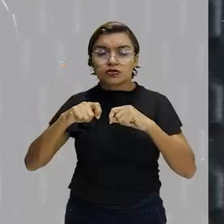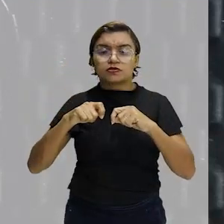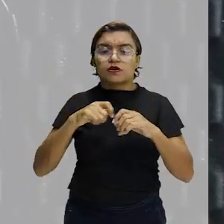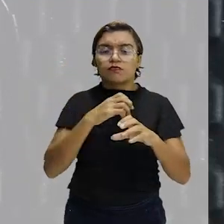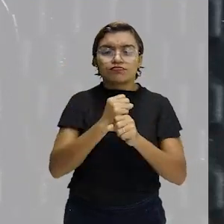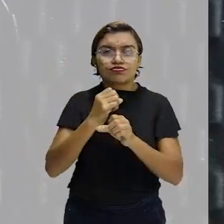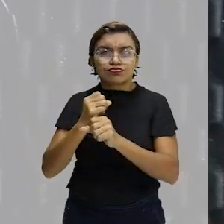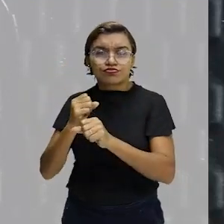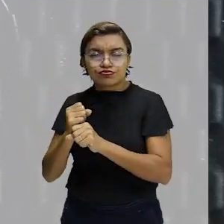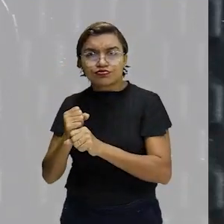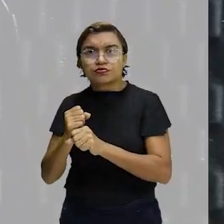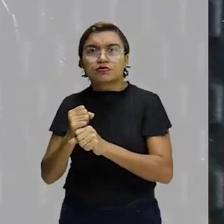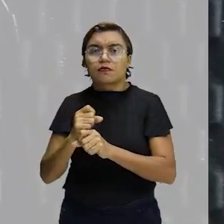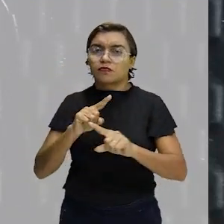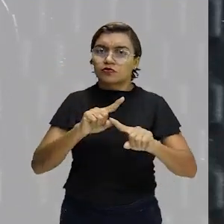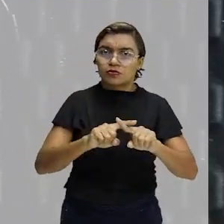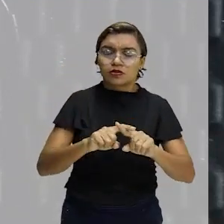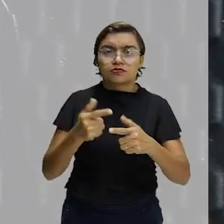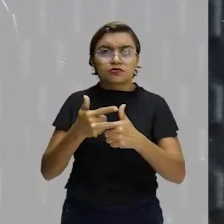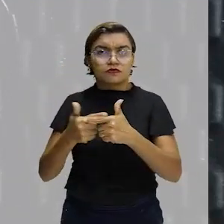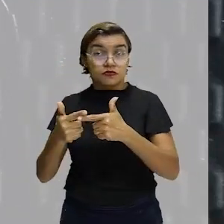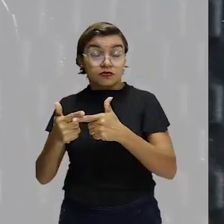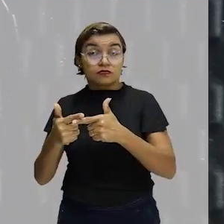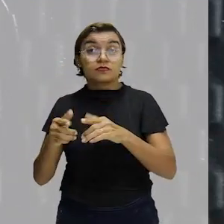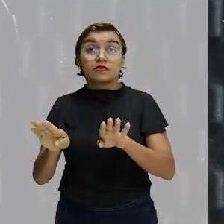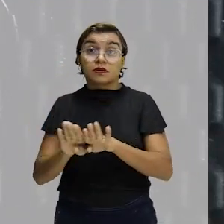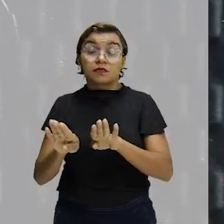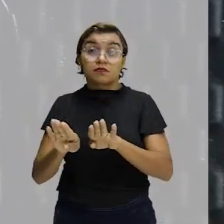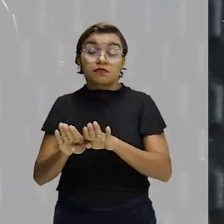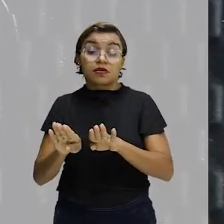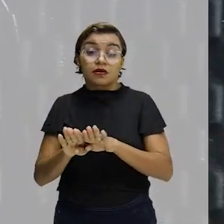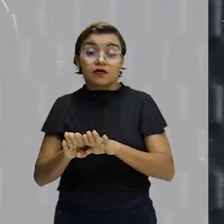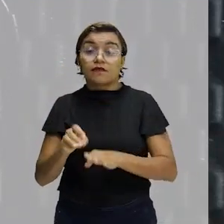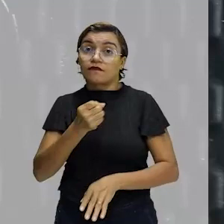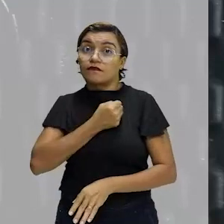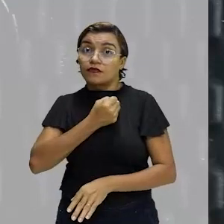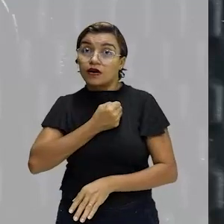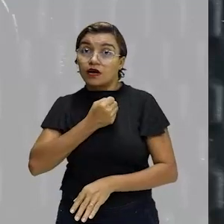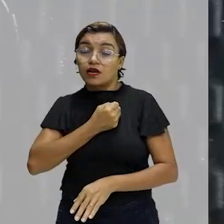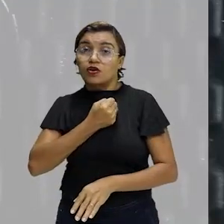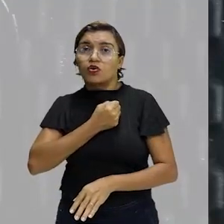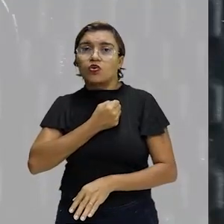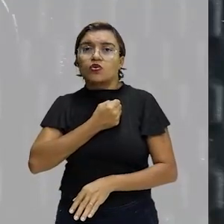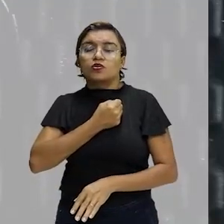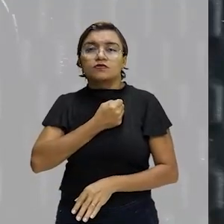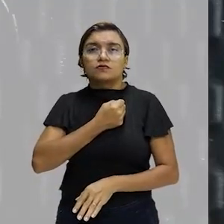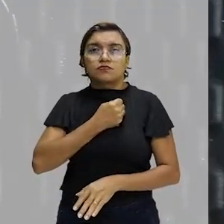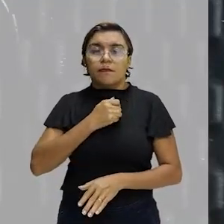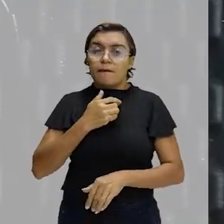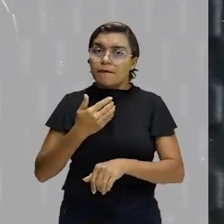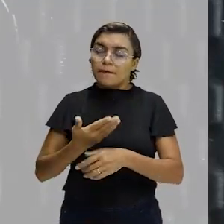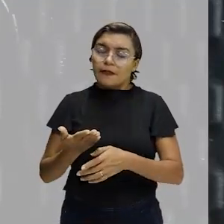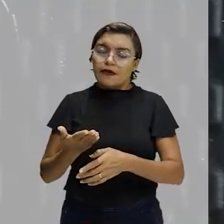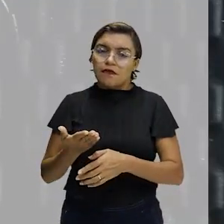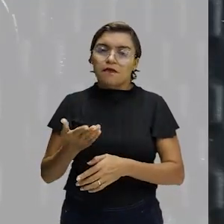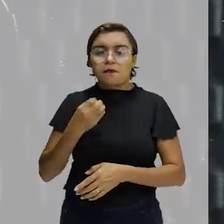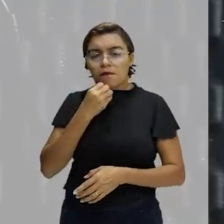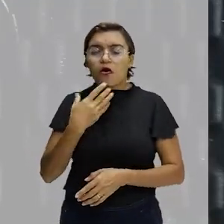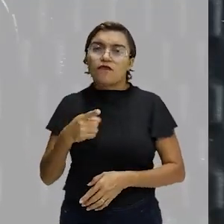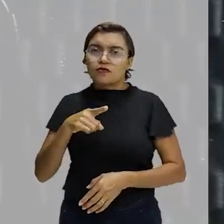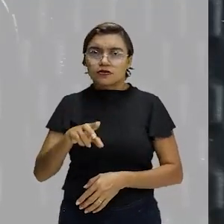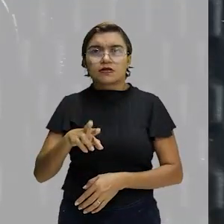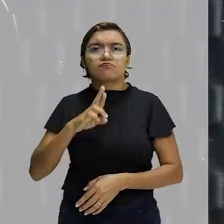As contas de multiplicação, de divisão, também com valores baixos, tudo bem prático para você chegar na